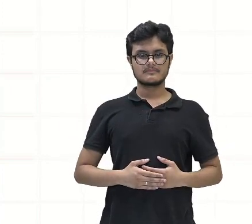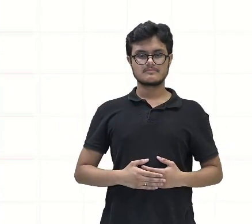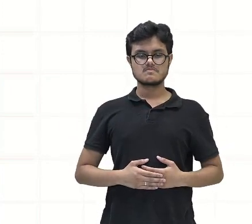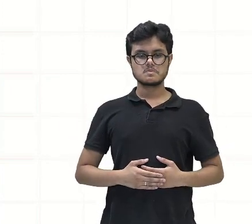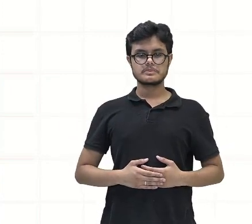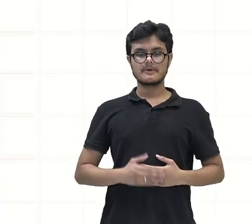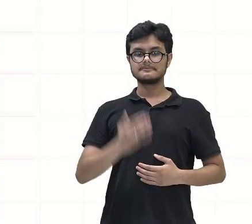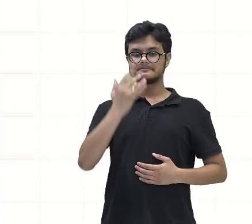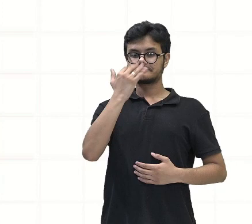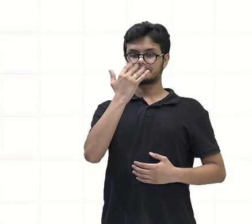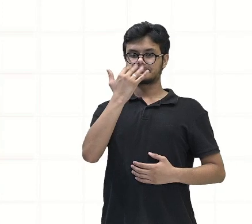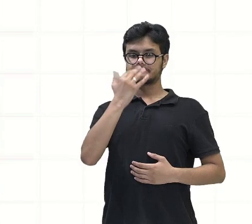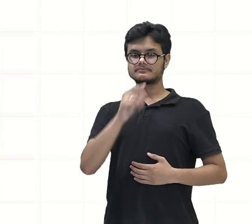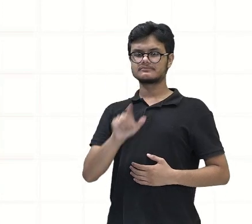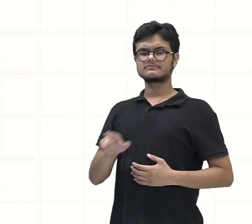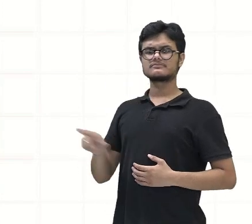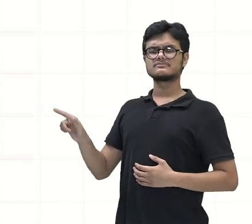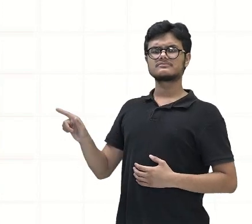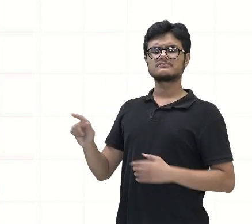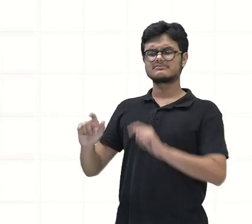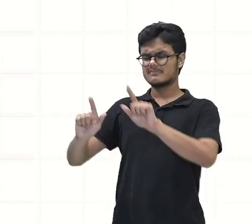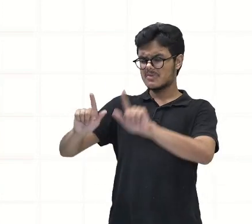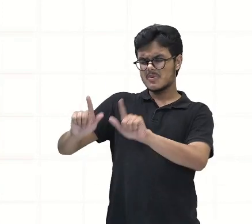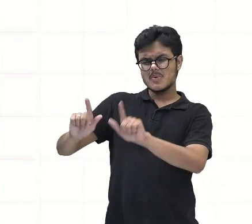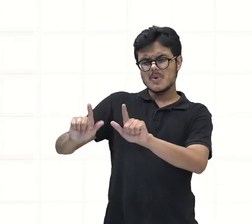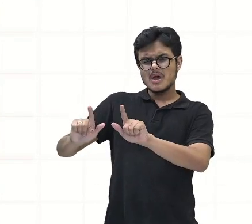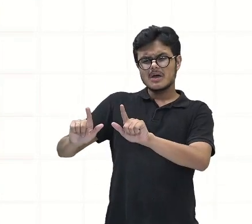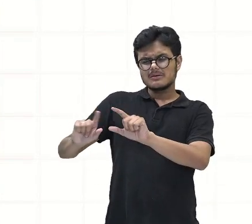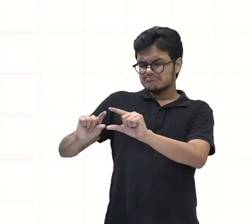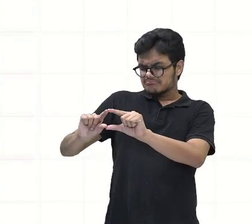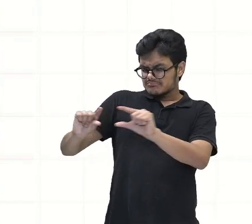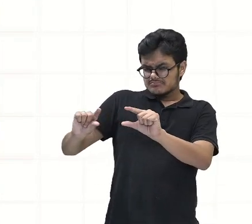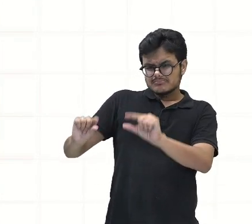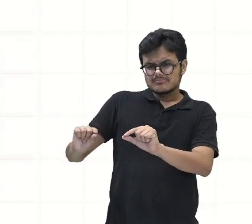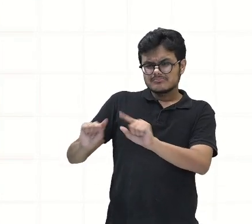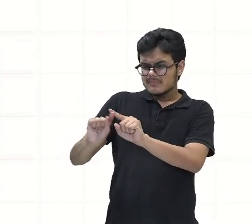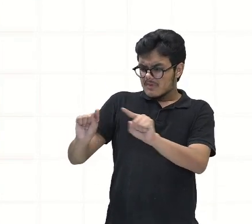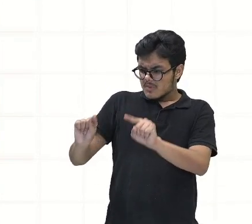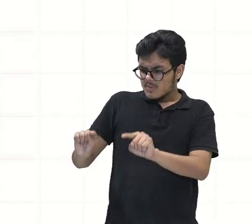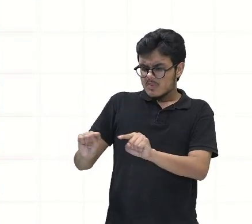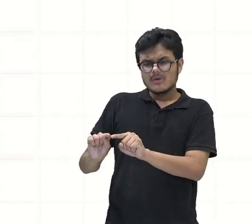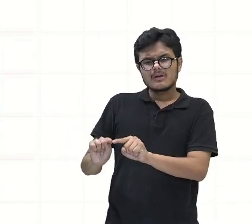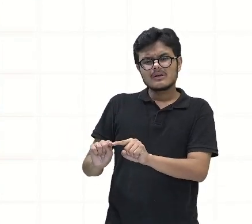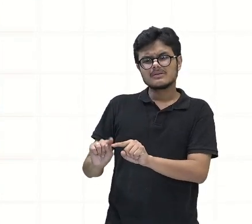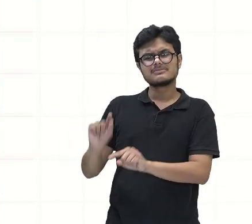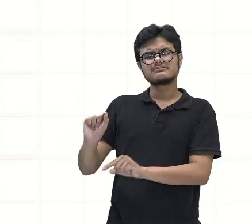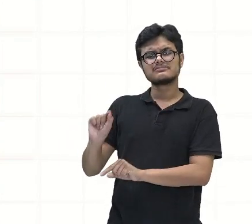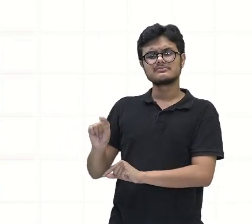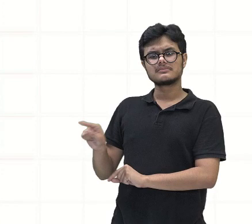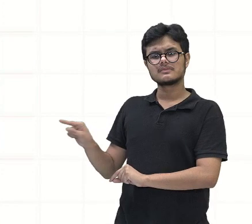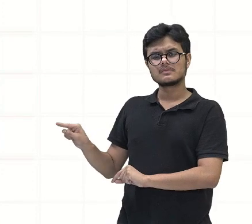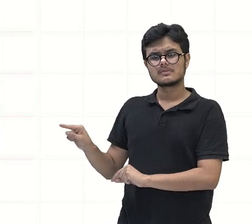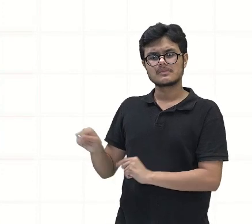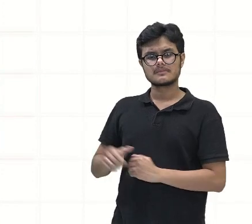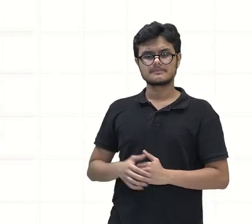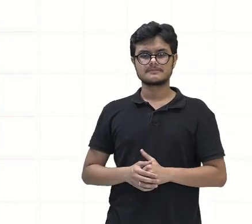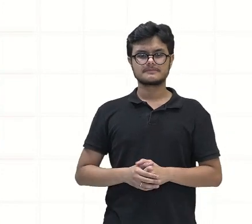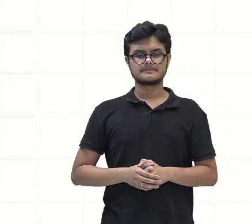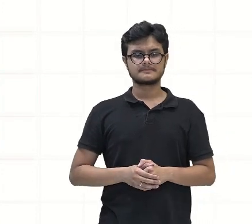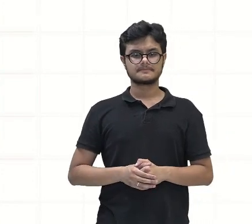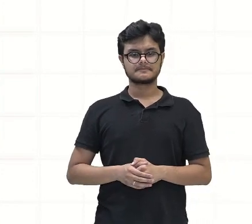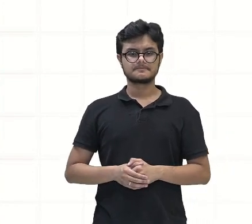pela cor esse quadro esse quadradinho Vamos tomar como exemplo esse quadradinho né